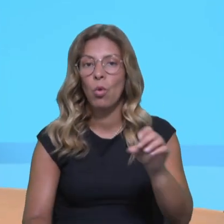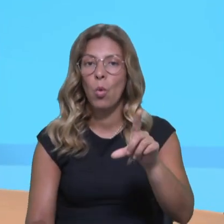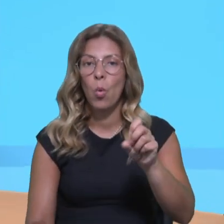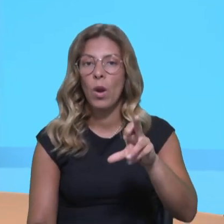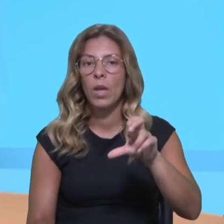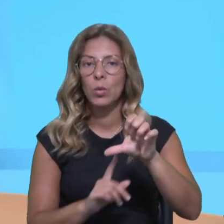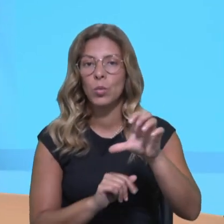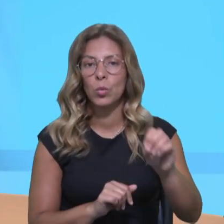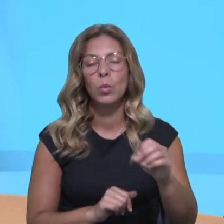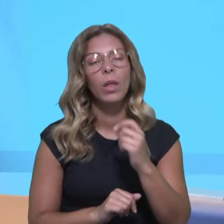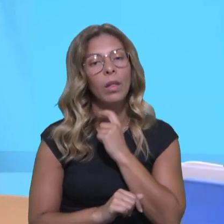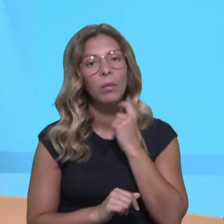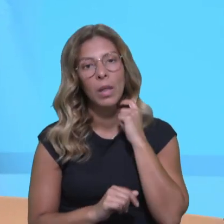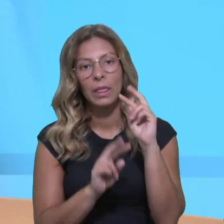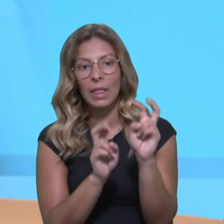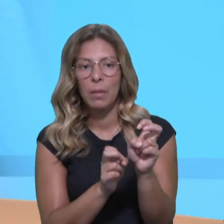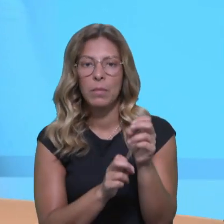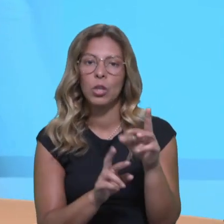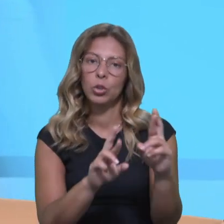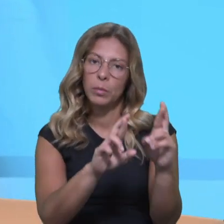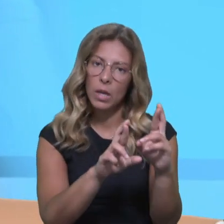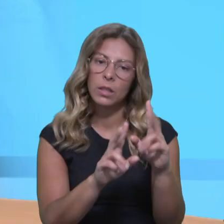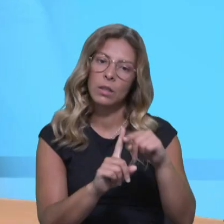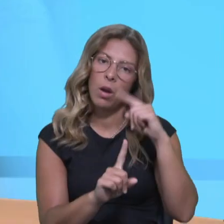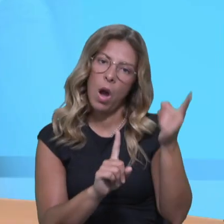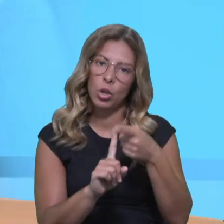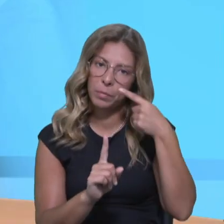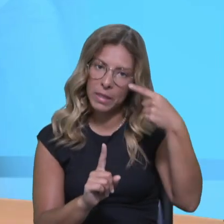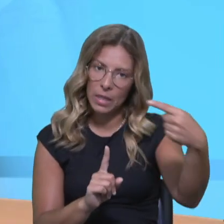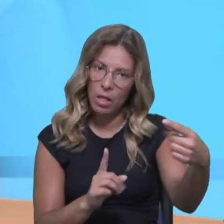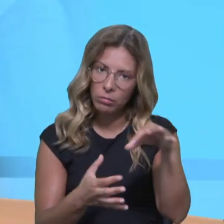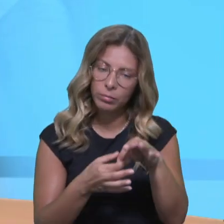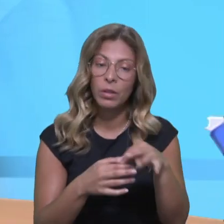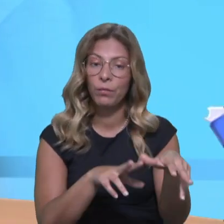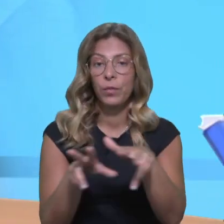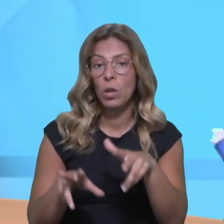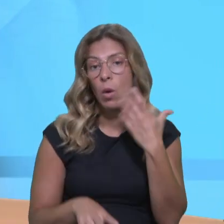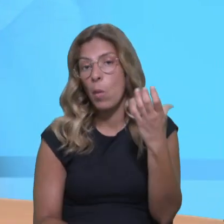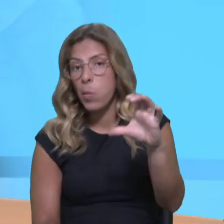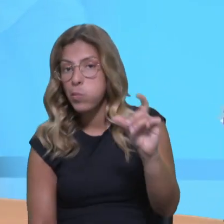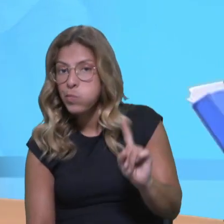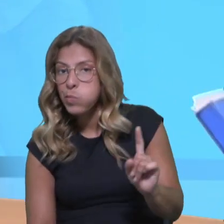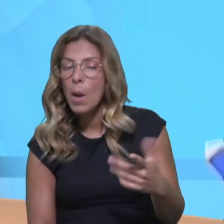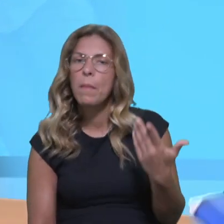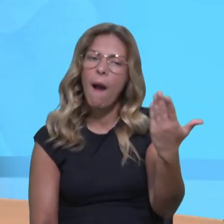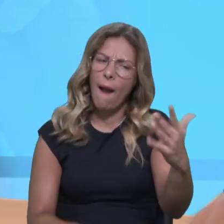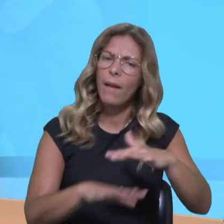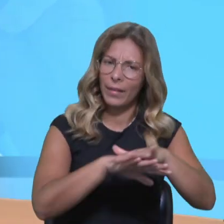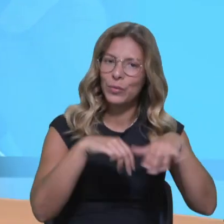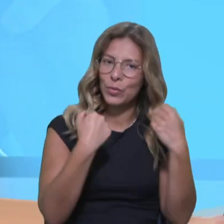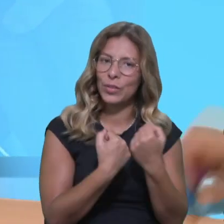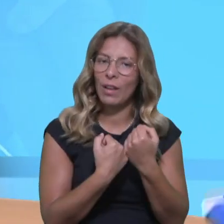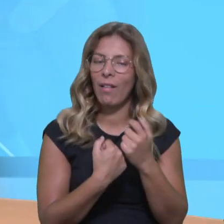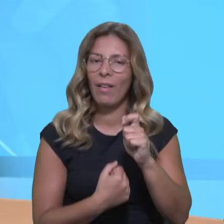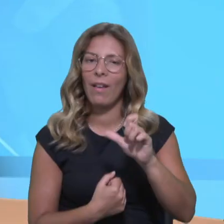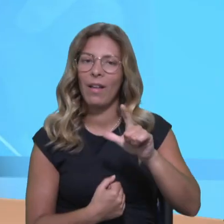da esperança, que é o tema deste ano jubilar, mas esse comentário fica disponível nas redes sociais da Agência Eclésia,